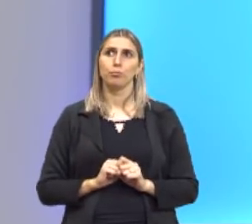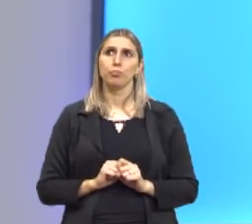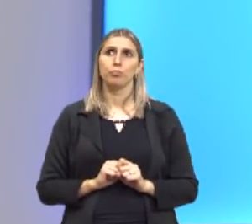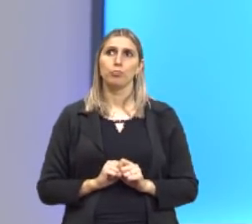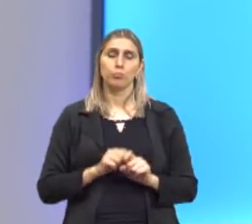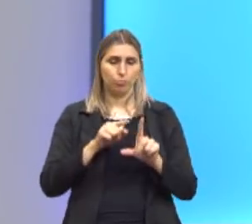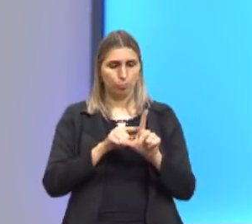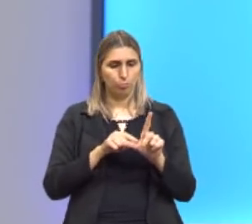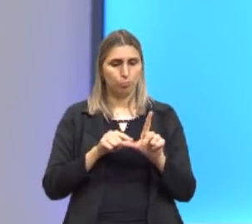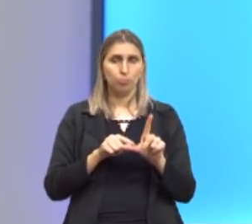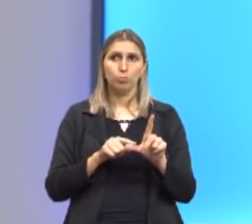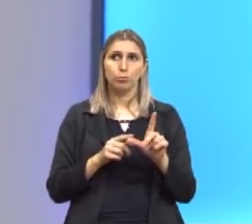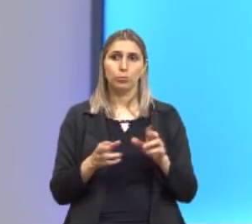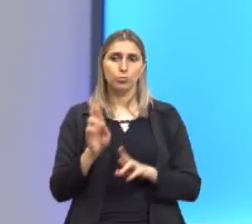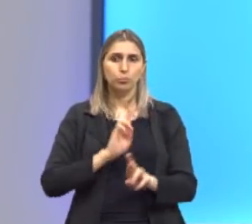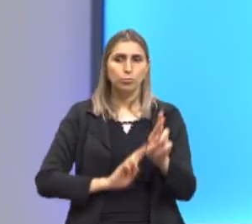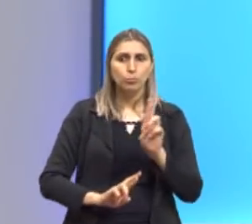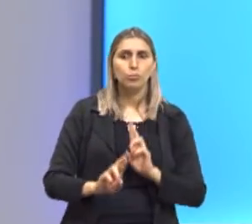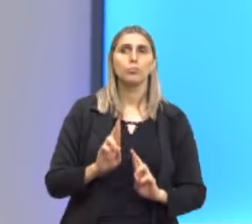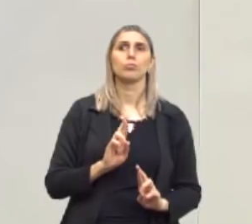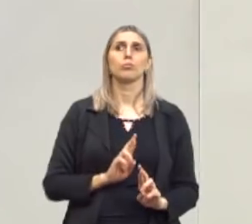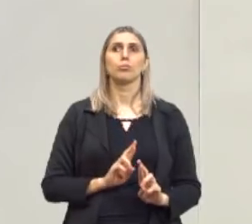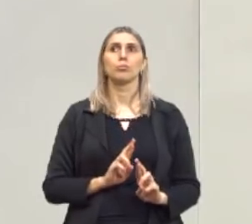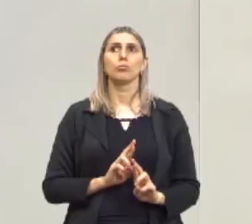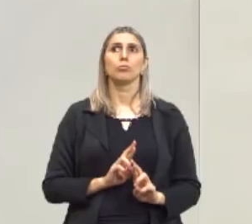o ângulo entre,